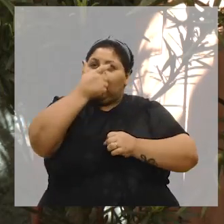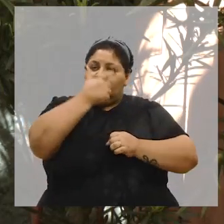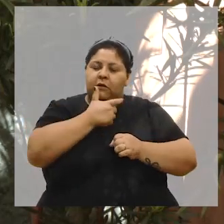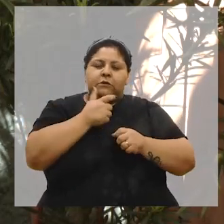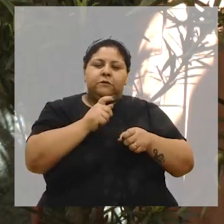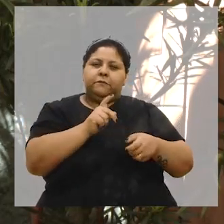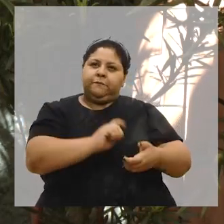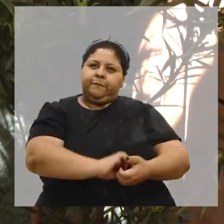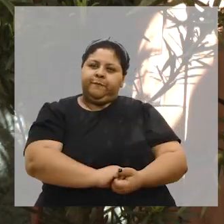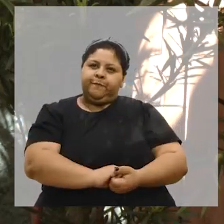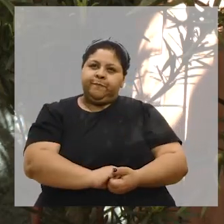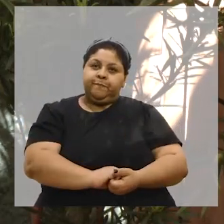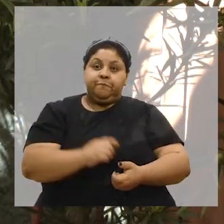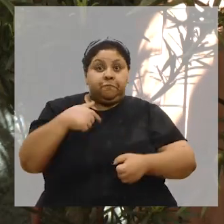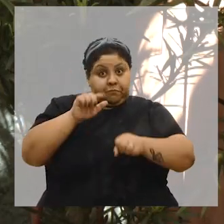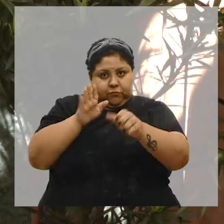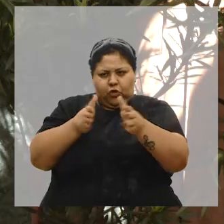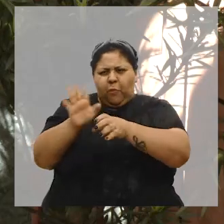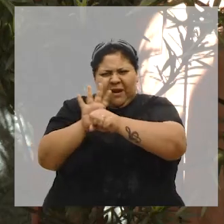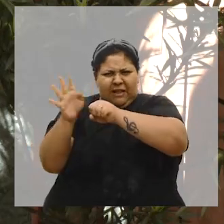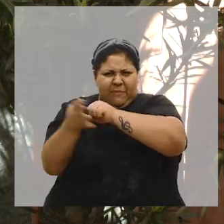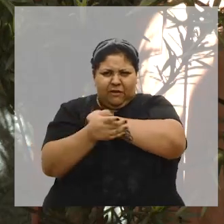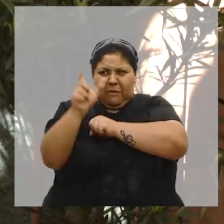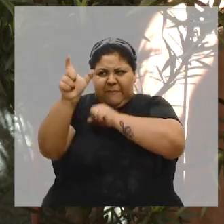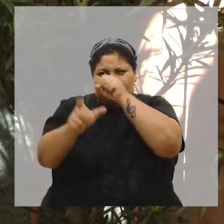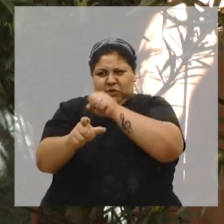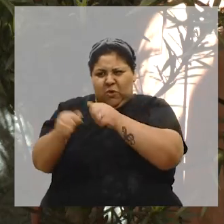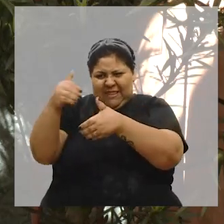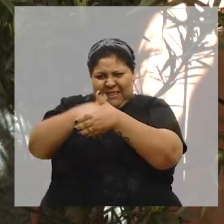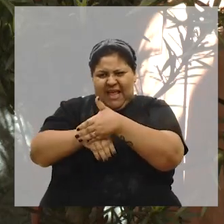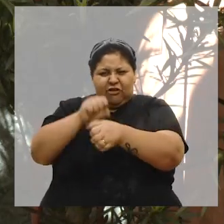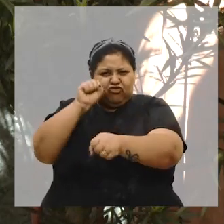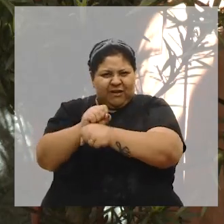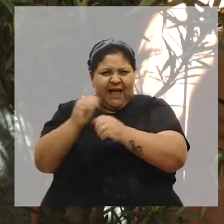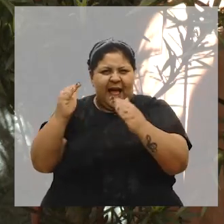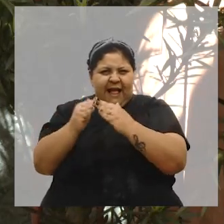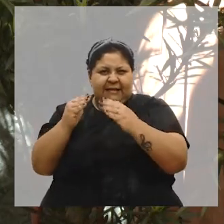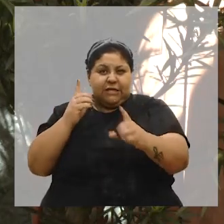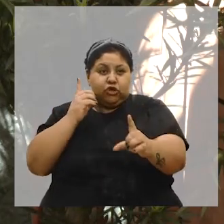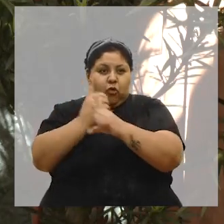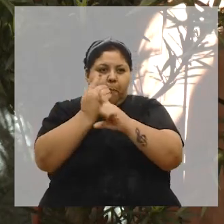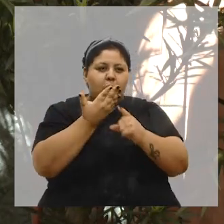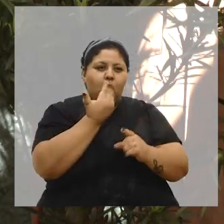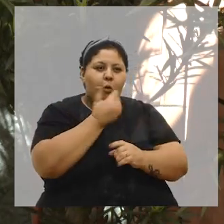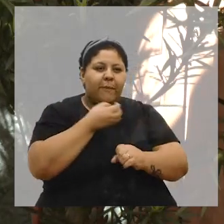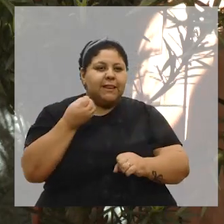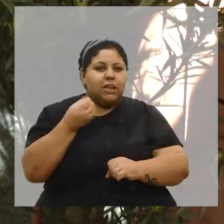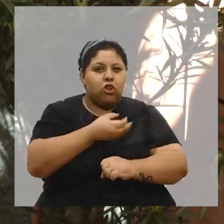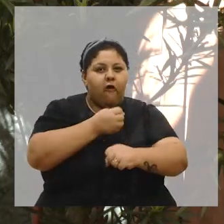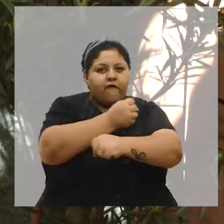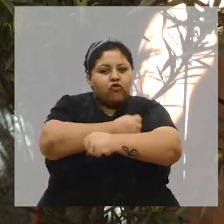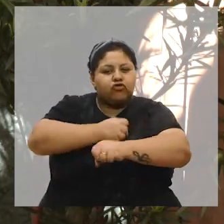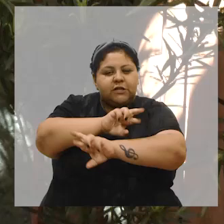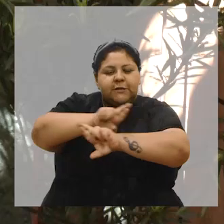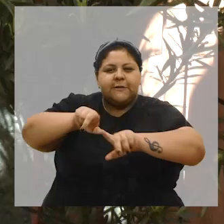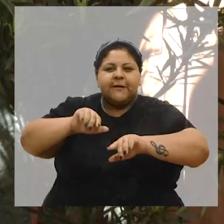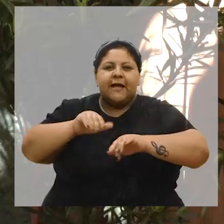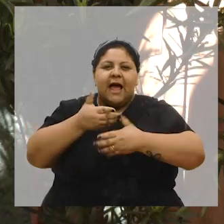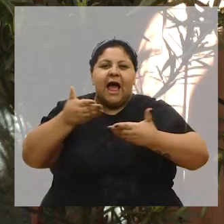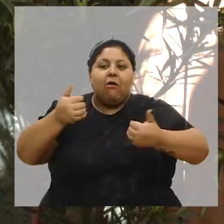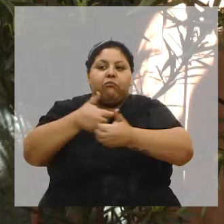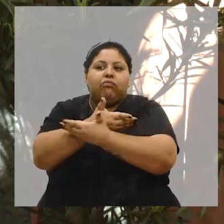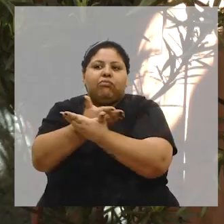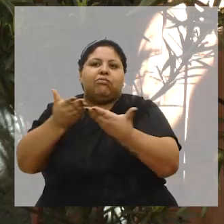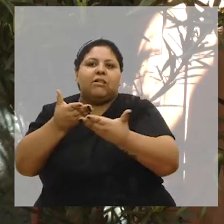até mesmo da pandemia, que a pessoa ficou mais em casa, descobriu receitas novas, começou a cozinhar diferente. Então, mais